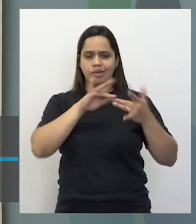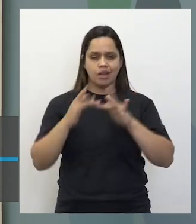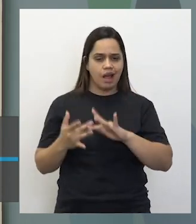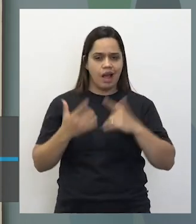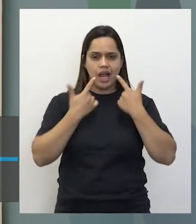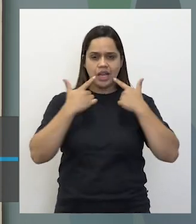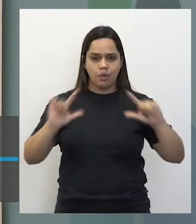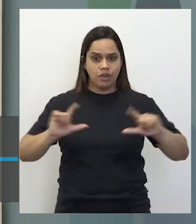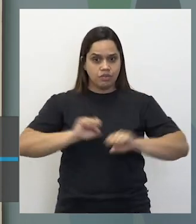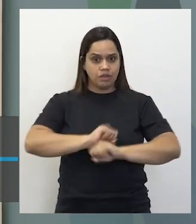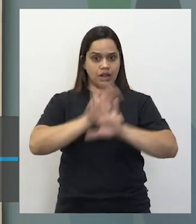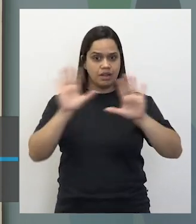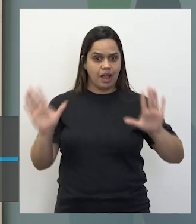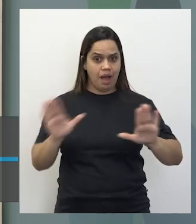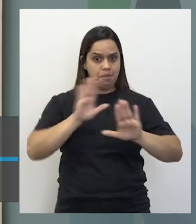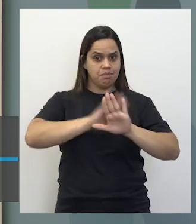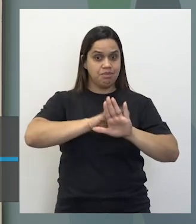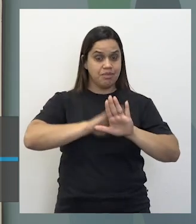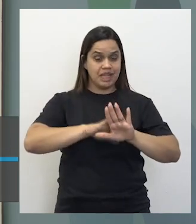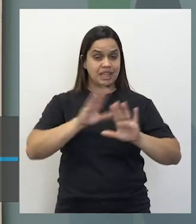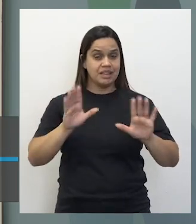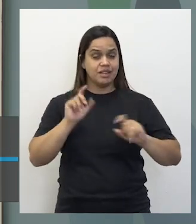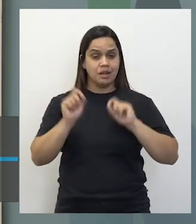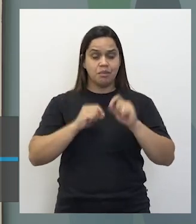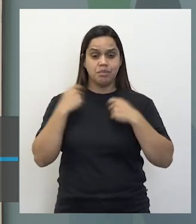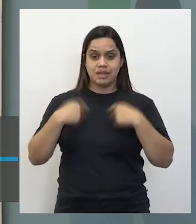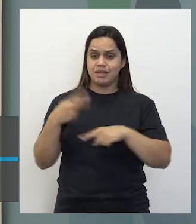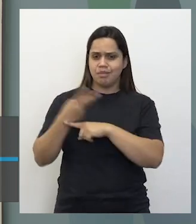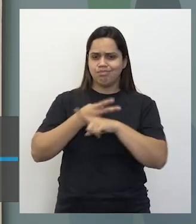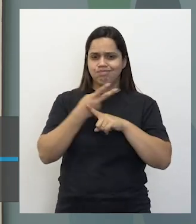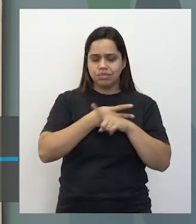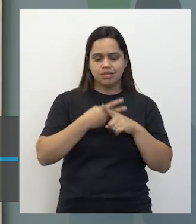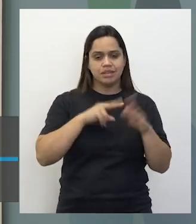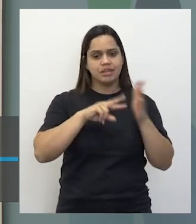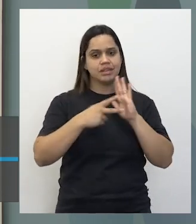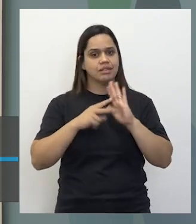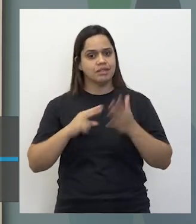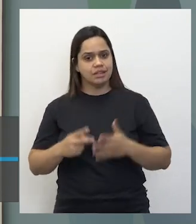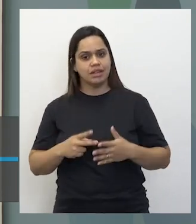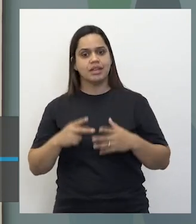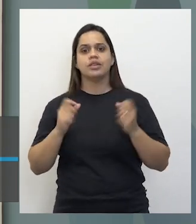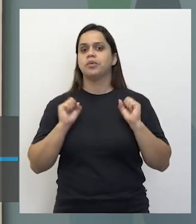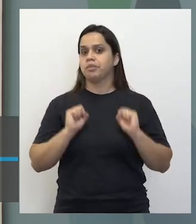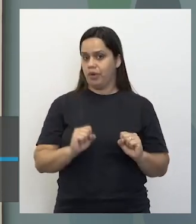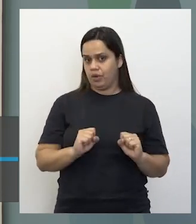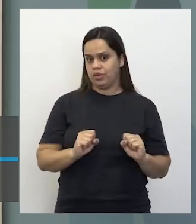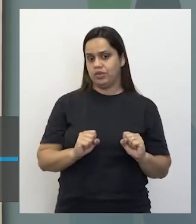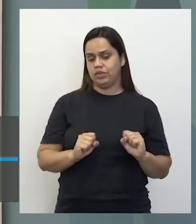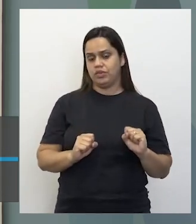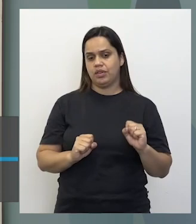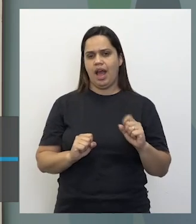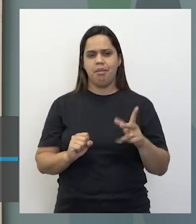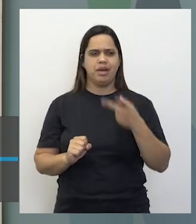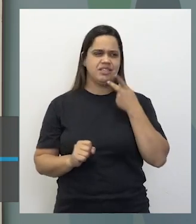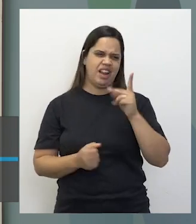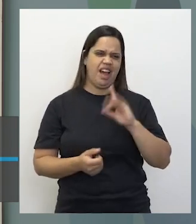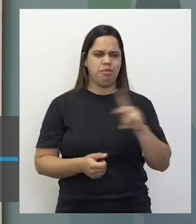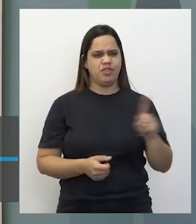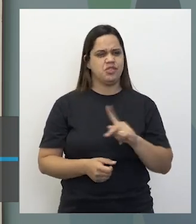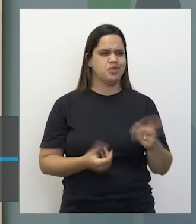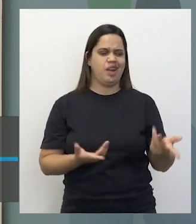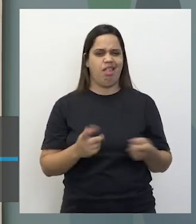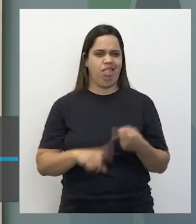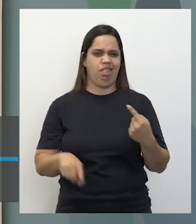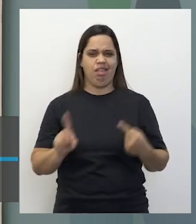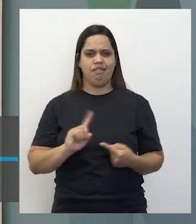tão explícita, está implícita, você tem que ir caçando o significado, e isso pode ser, tá? E vocês falam, não, professora, nada a ver, mas pode